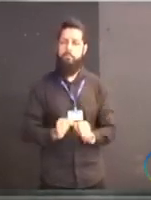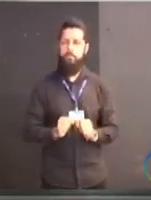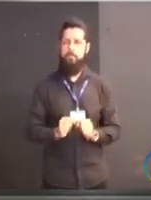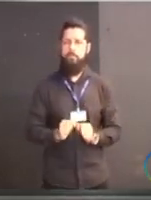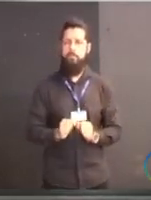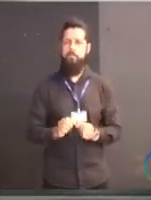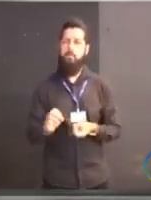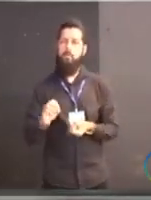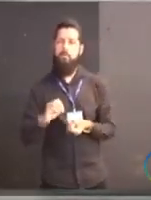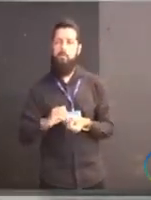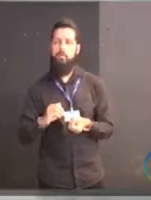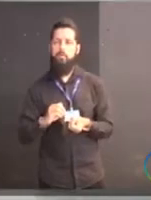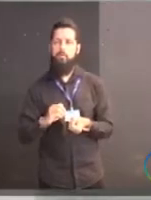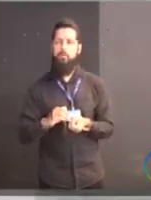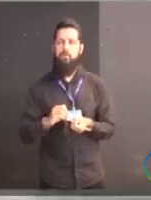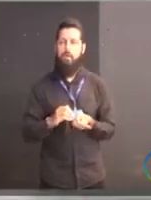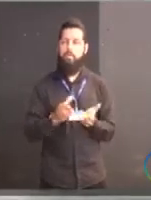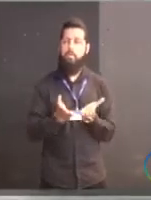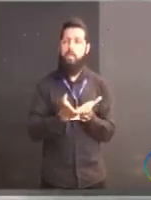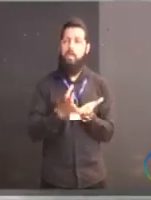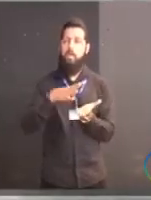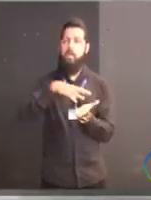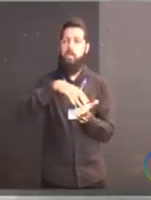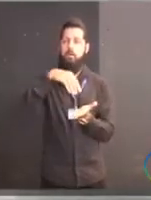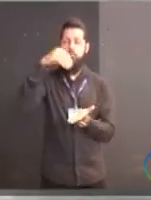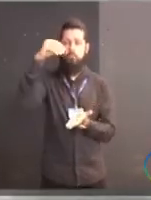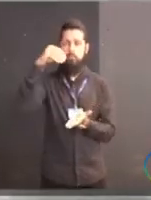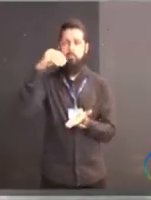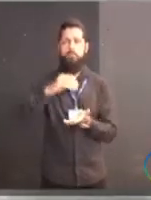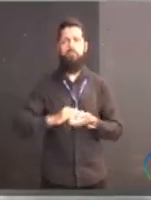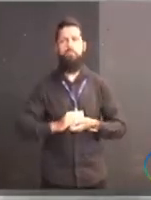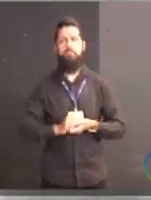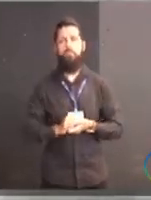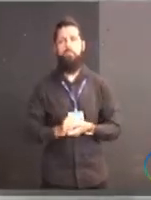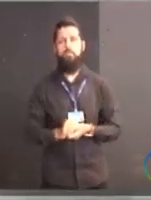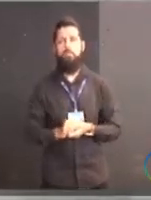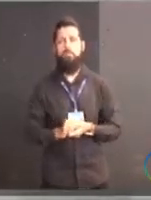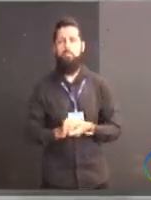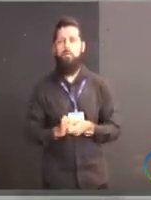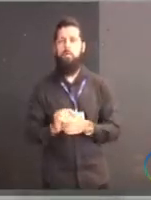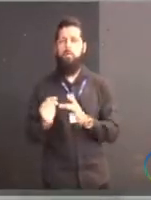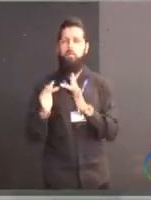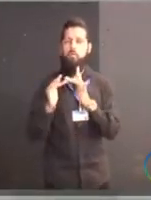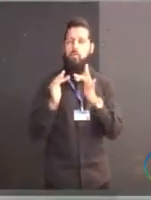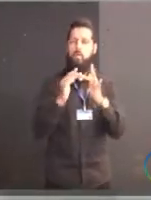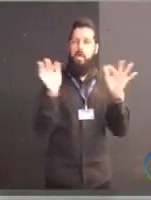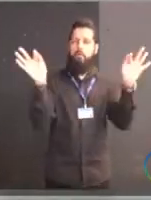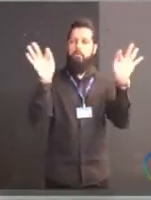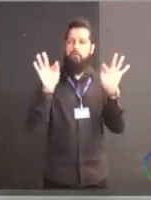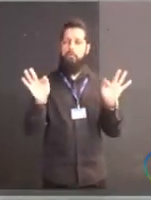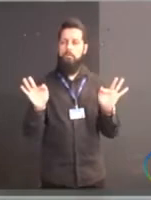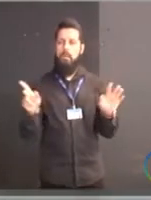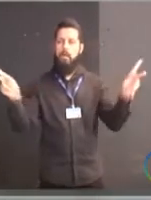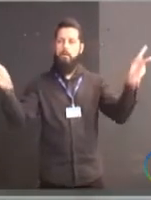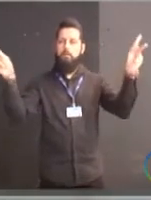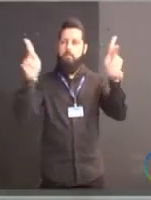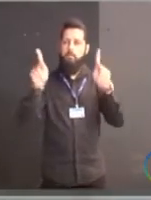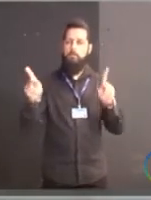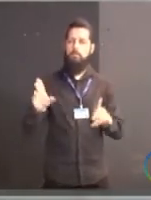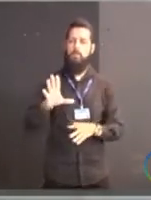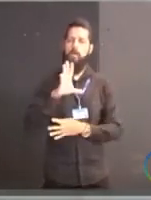um espiritismo tocado de alegria, tocado de felicidade, paz e muito